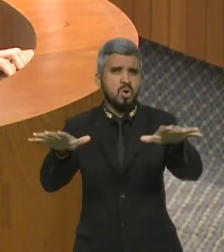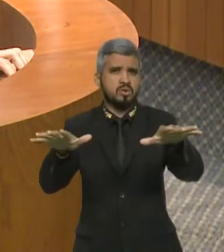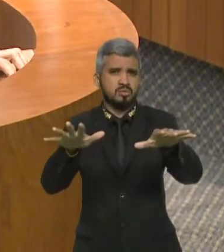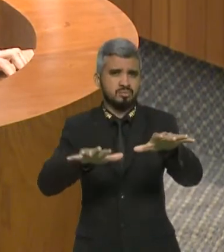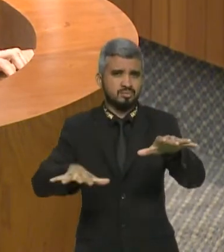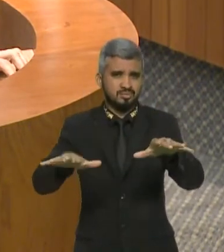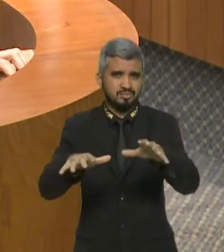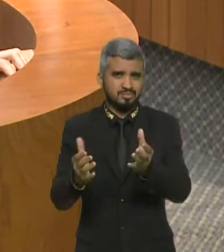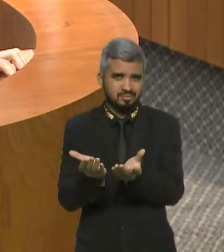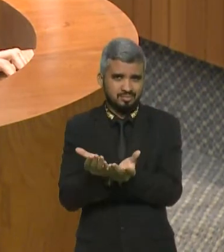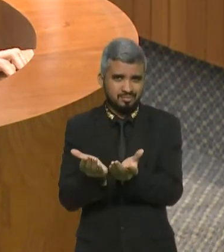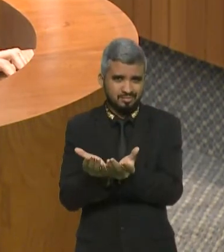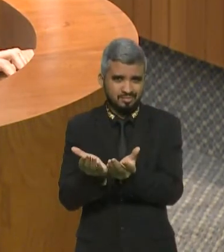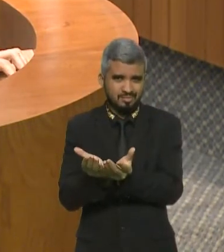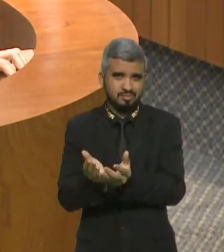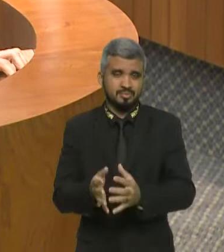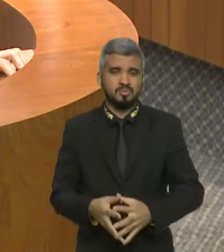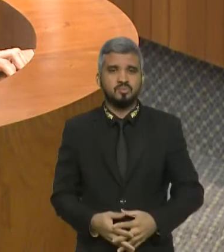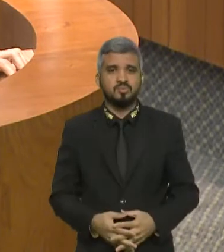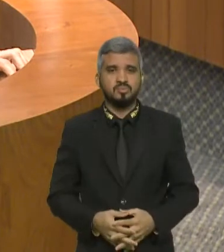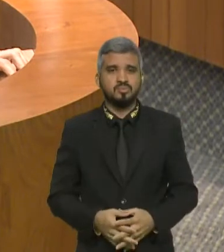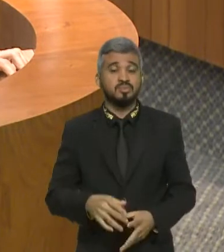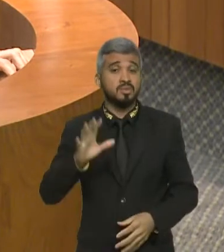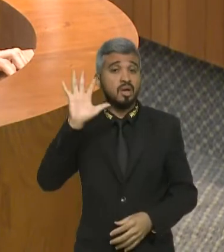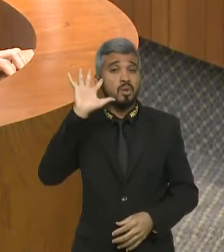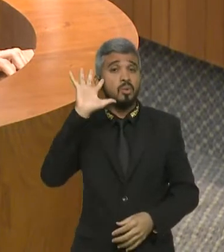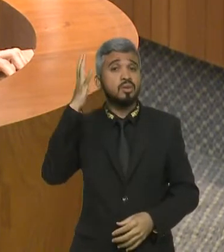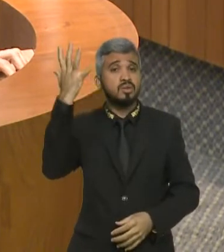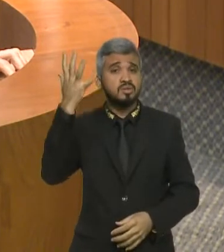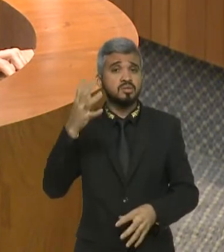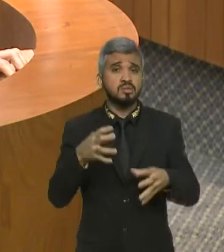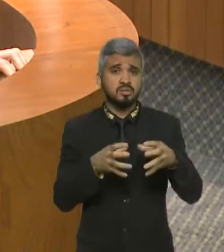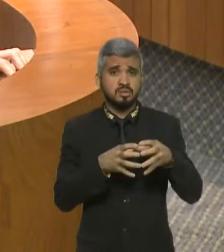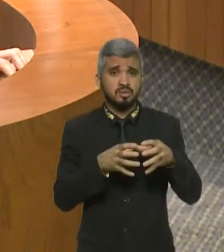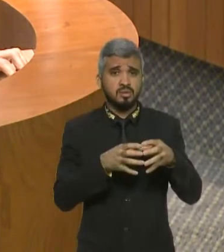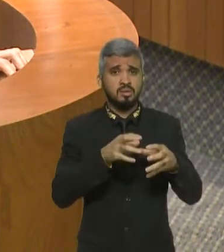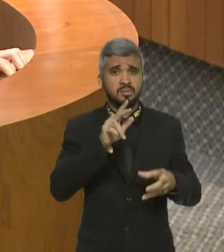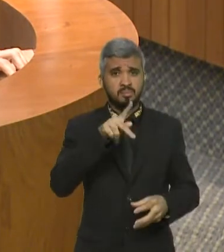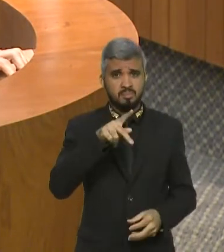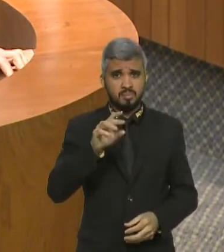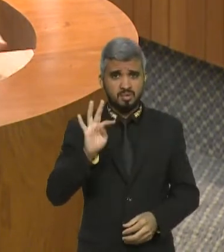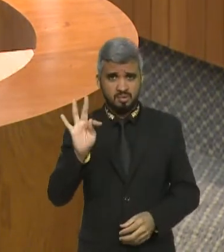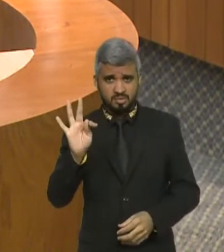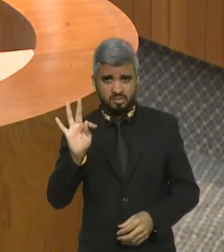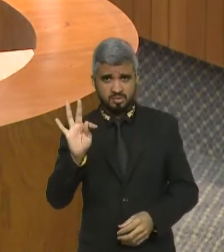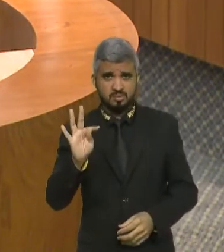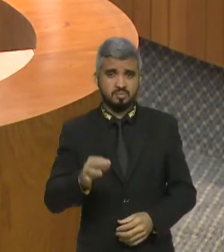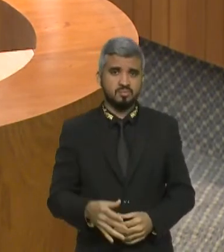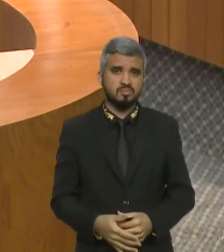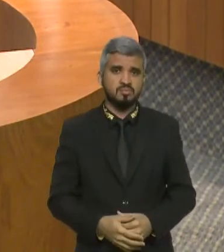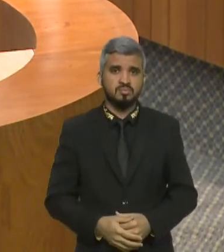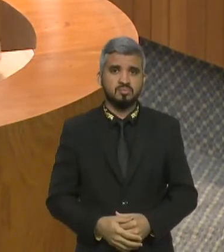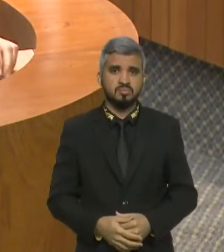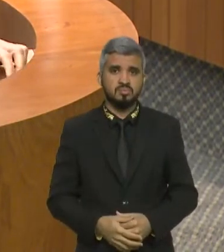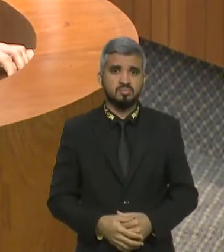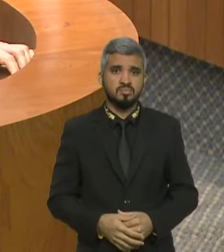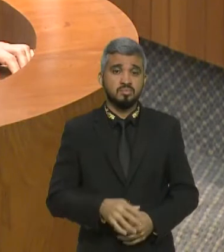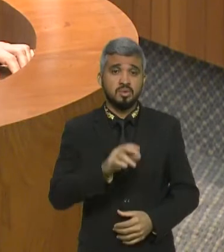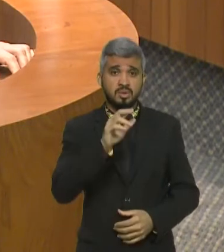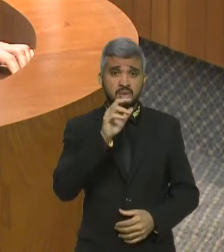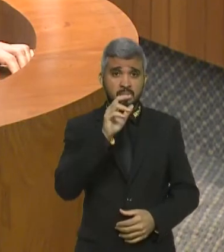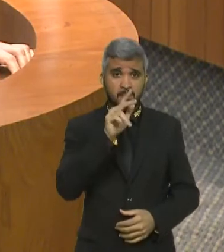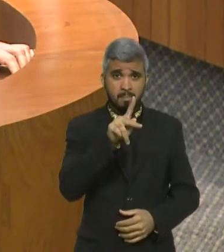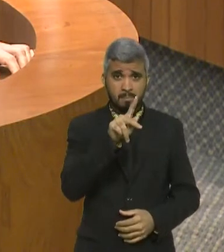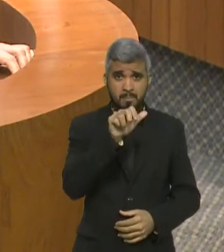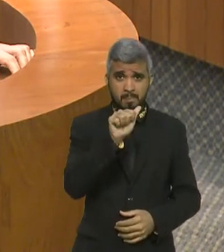Trabalhadores contra líder da Assembleia de Deus. O Partido dos Trabalhadores, o PT, Partido das